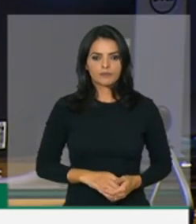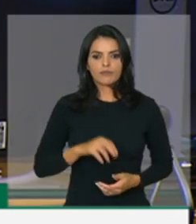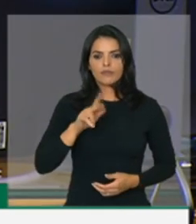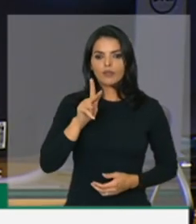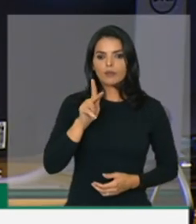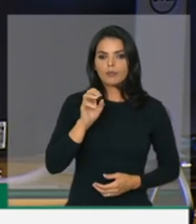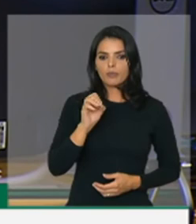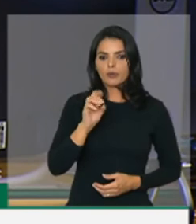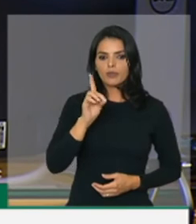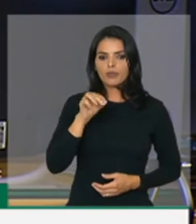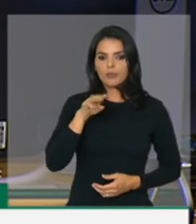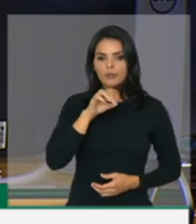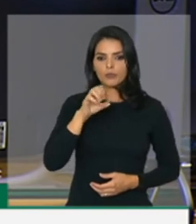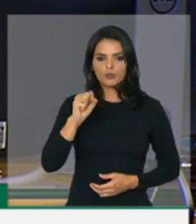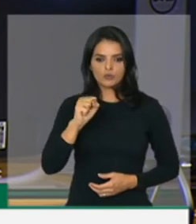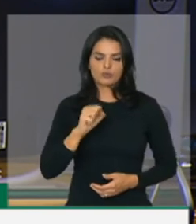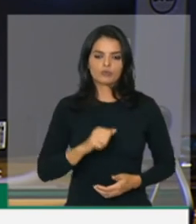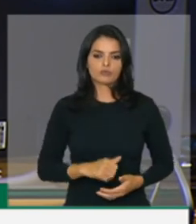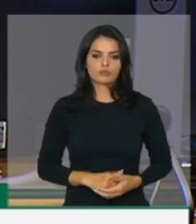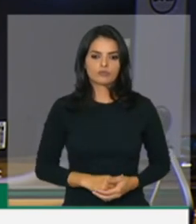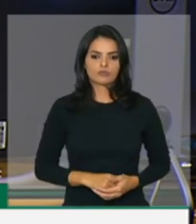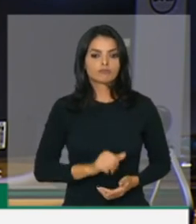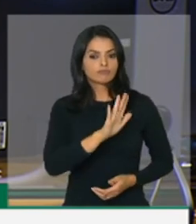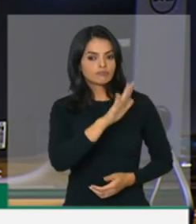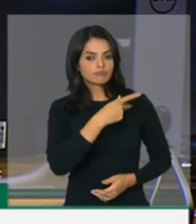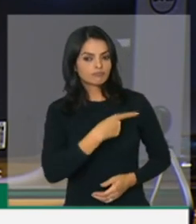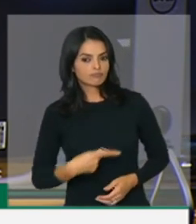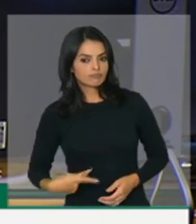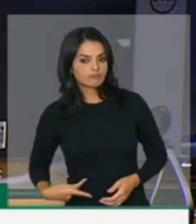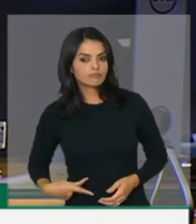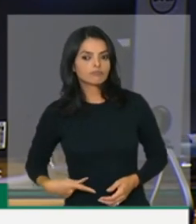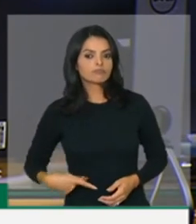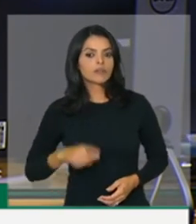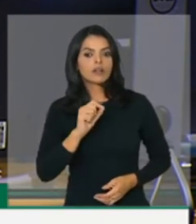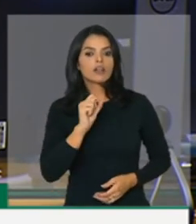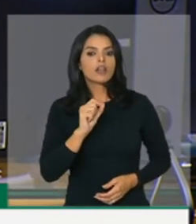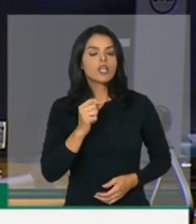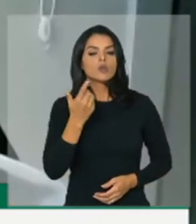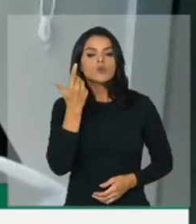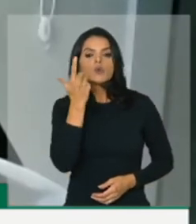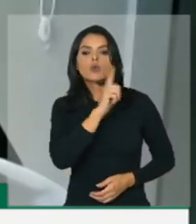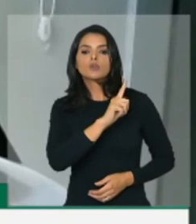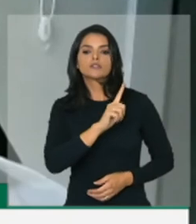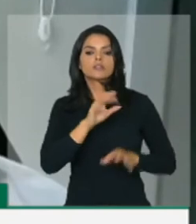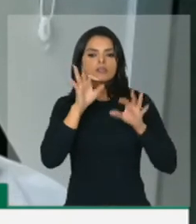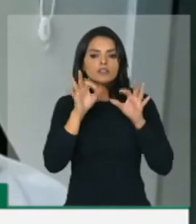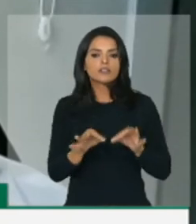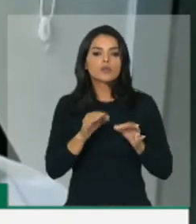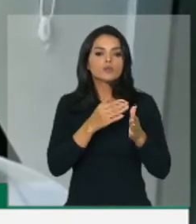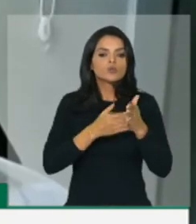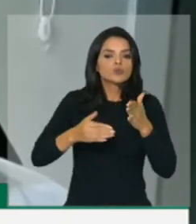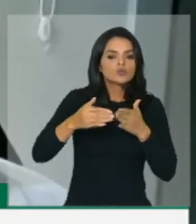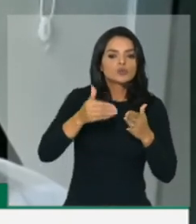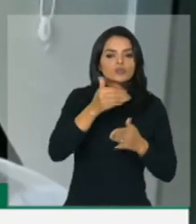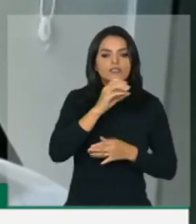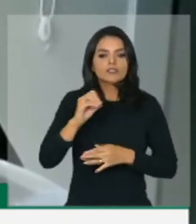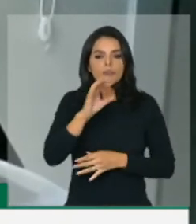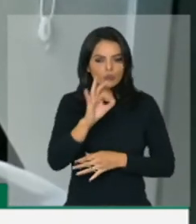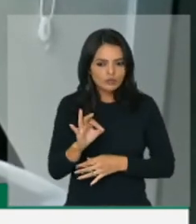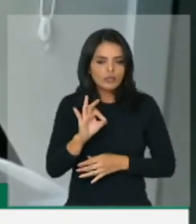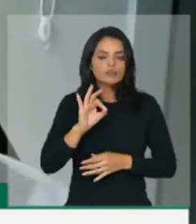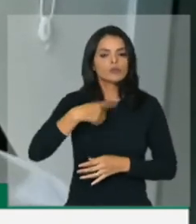Podemos. Senhor presidente, como não conseguimos obter unanimidade, o